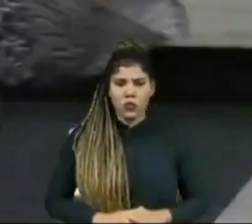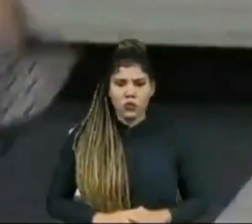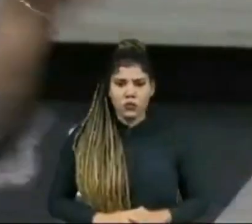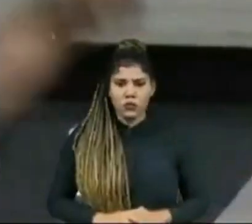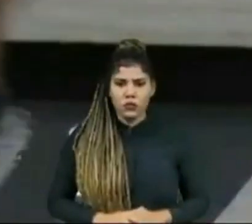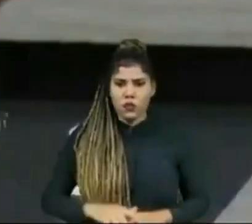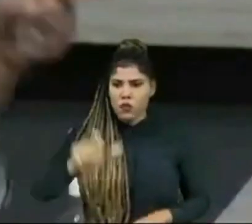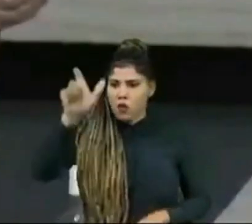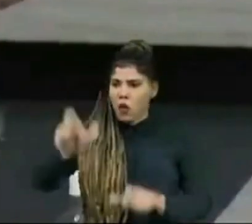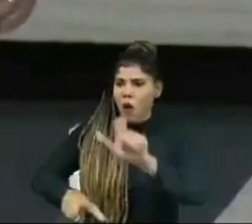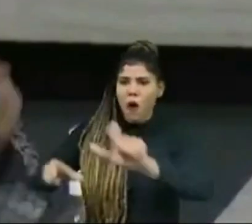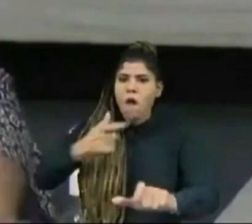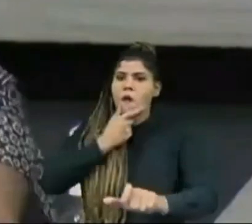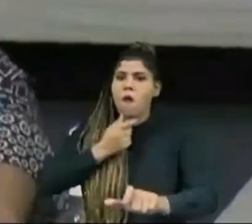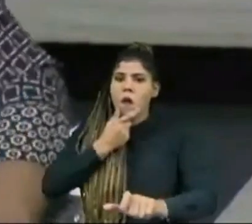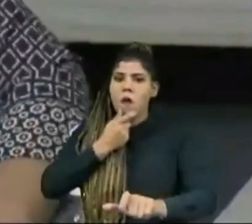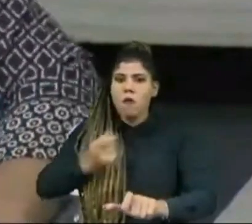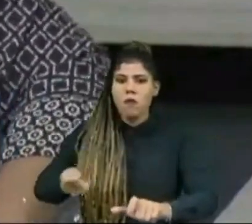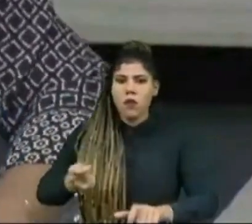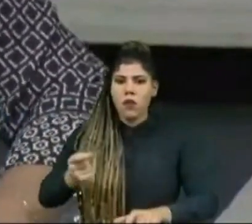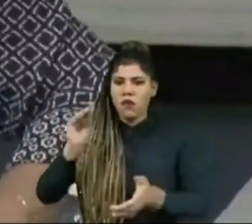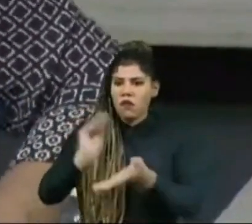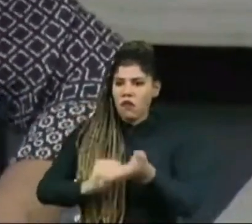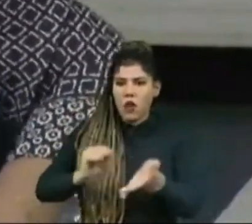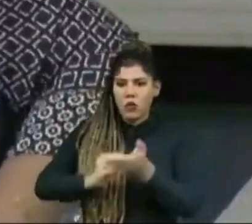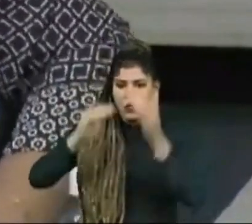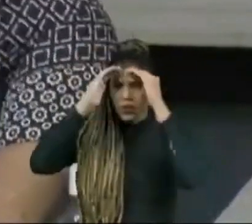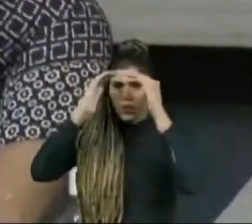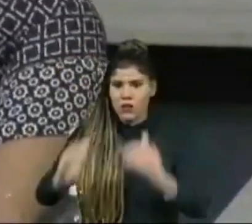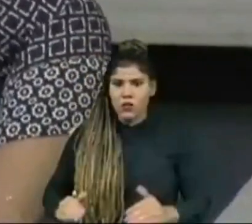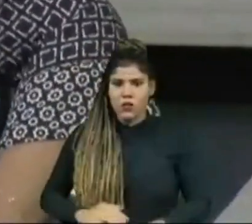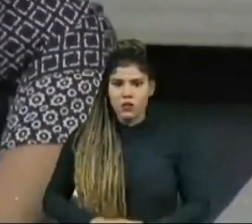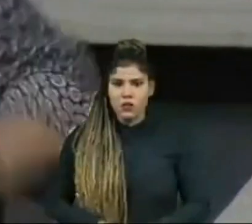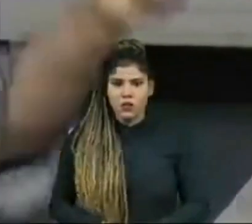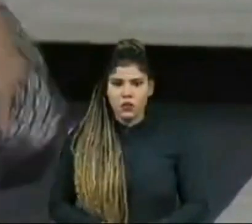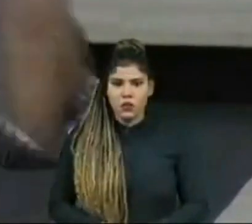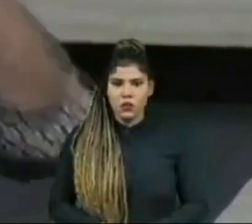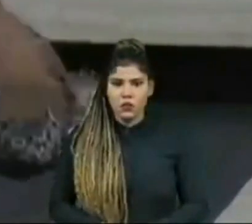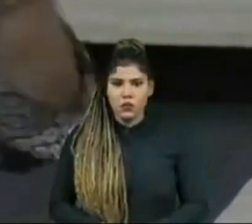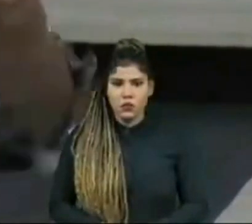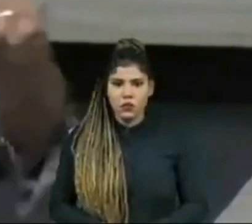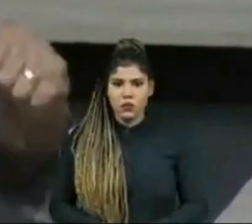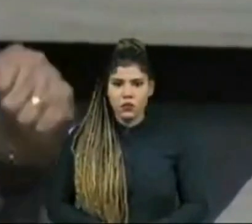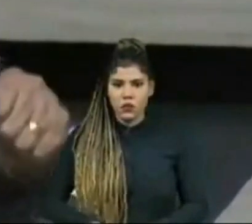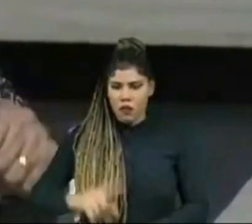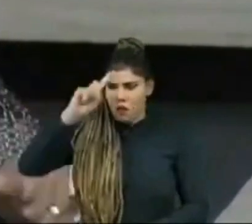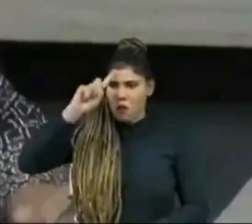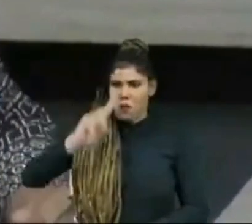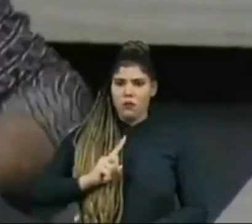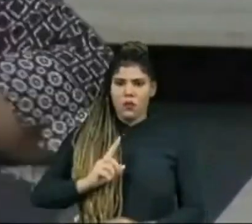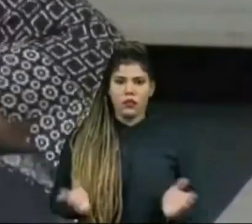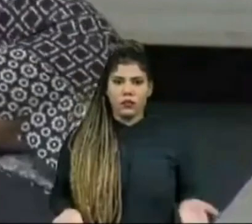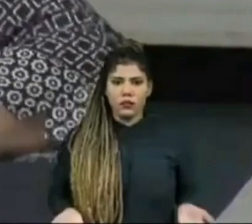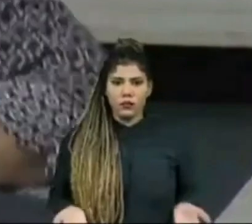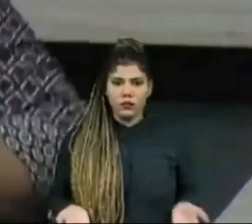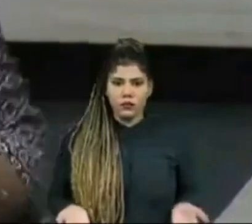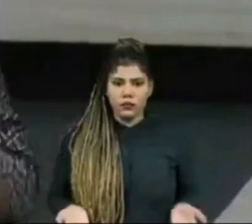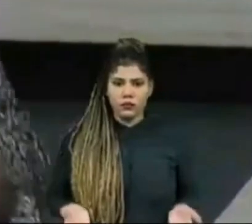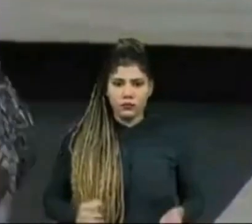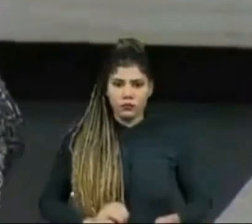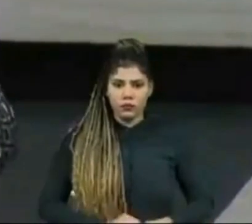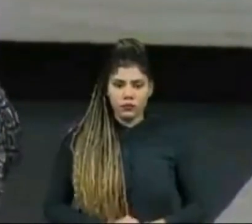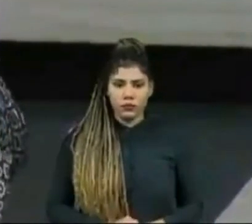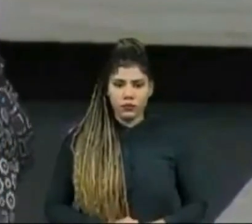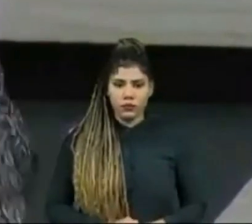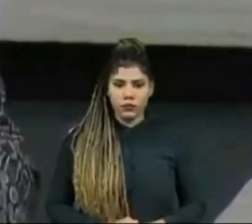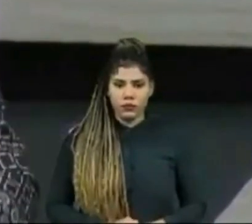nenhum, desrespeitoso nenhum, machista nenhum. Bota a lei nessa crente aqui.